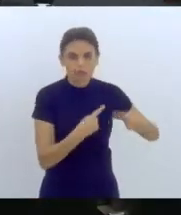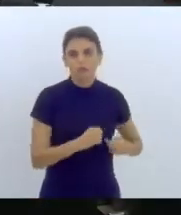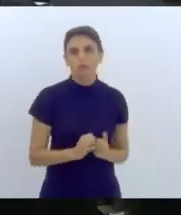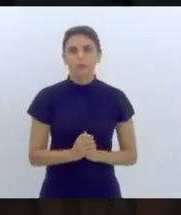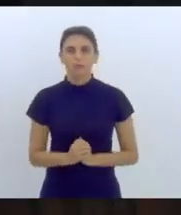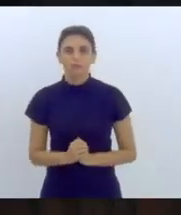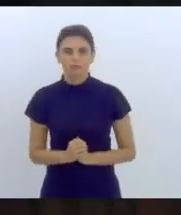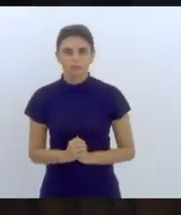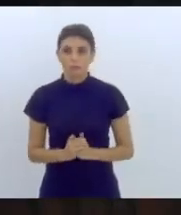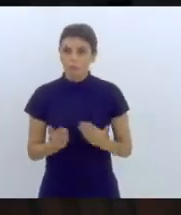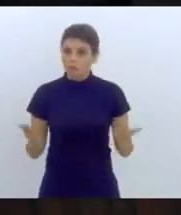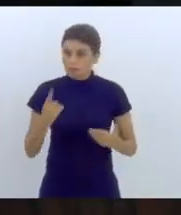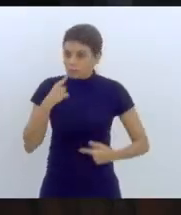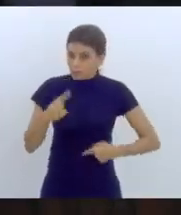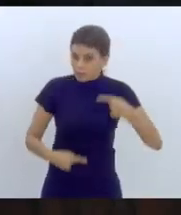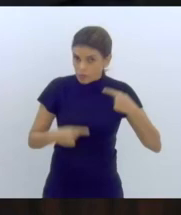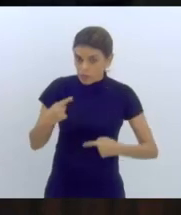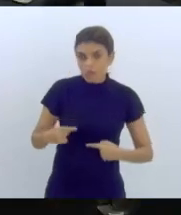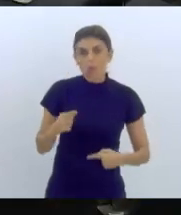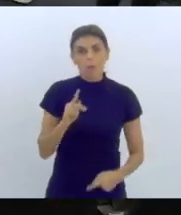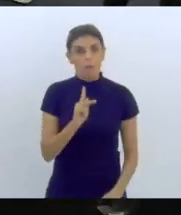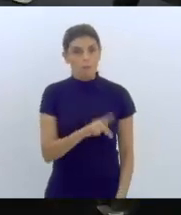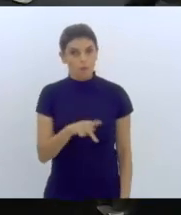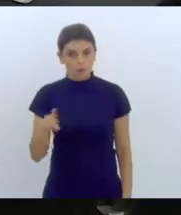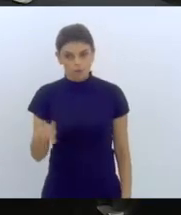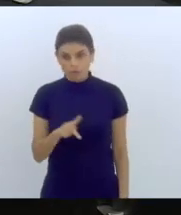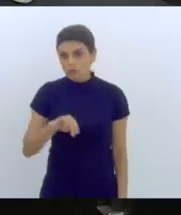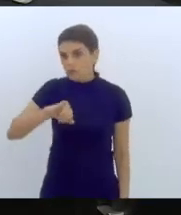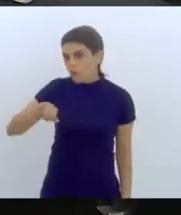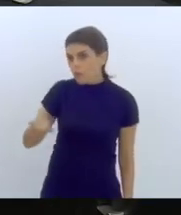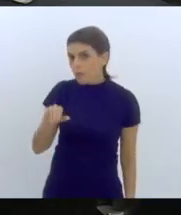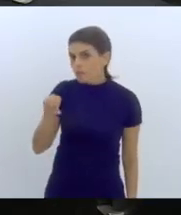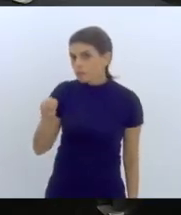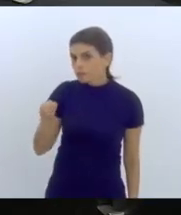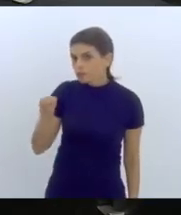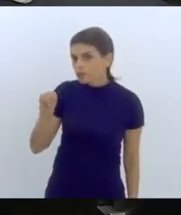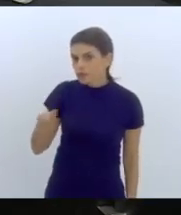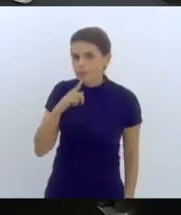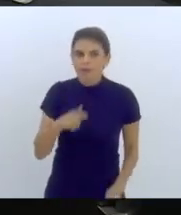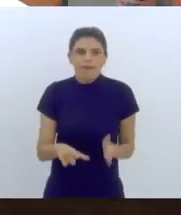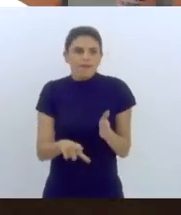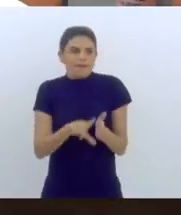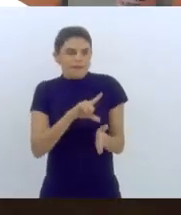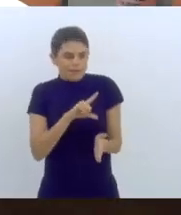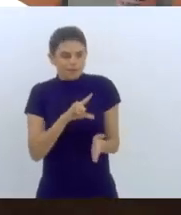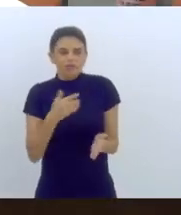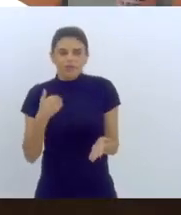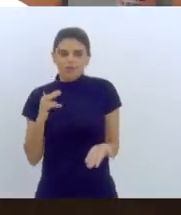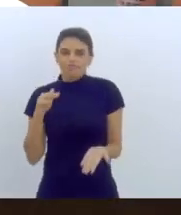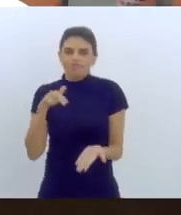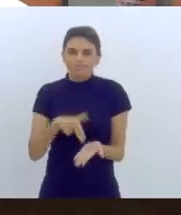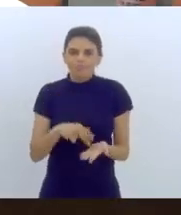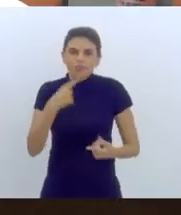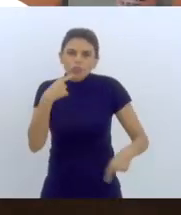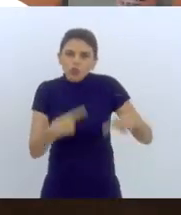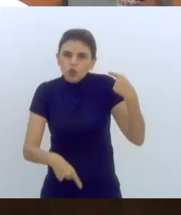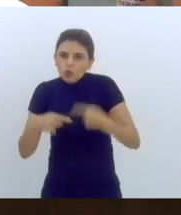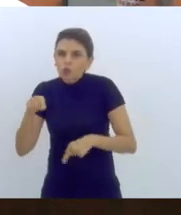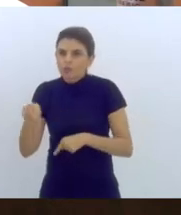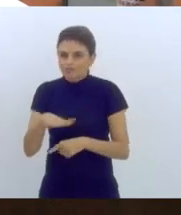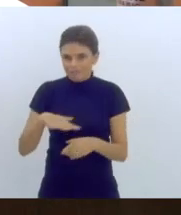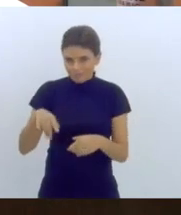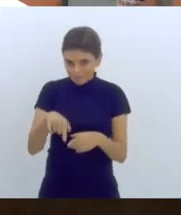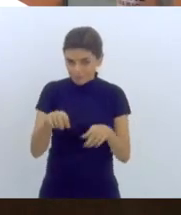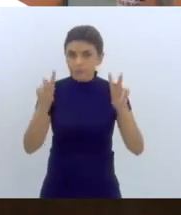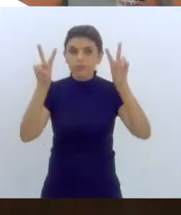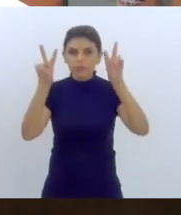Para discutir, deputado professor Josemar. Obrigado, presidenta. Antes mesmo de discutir o tema, eu